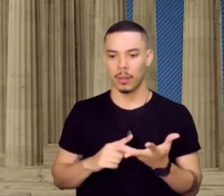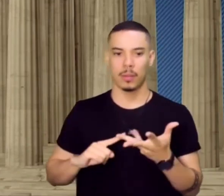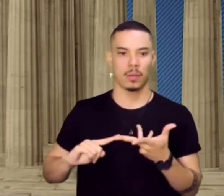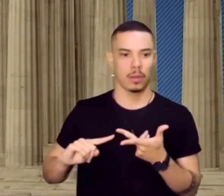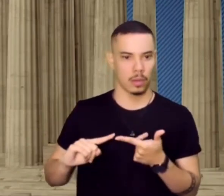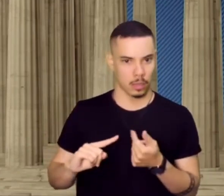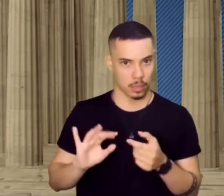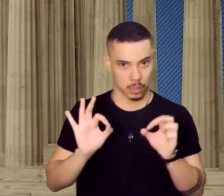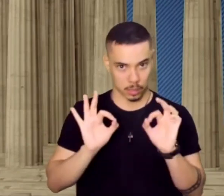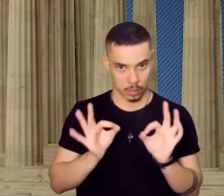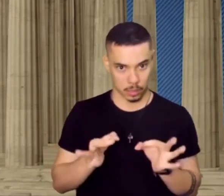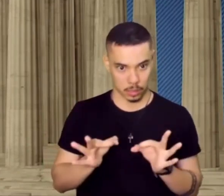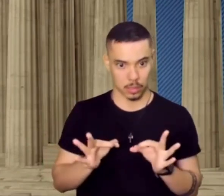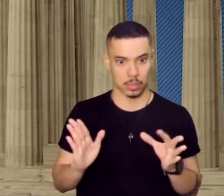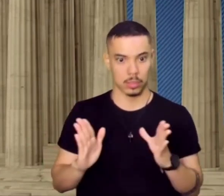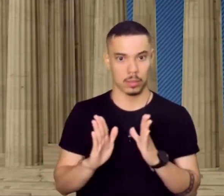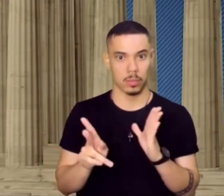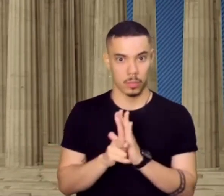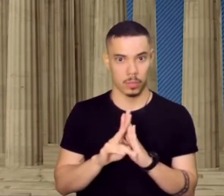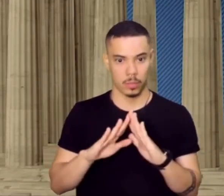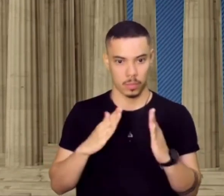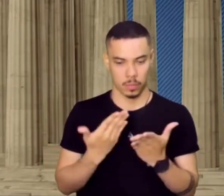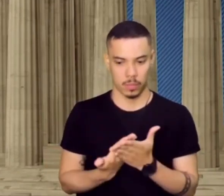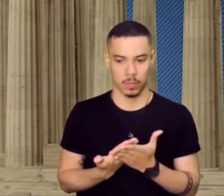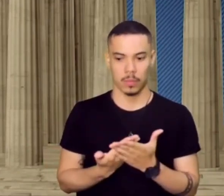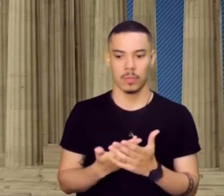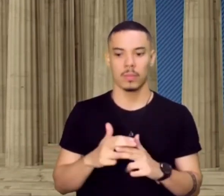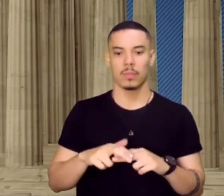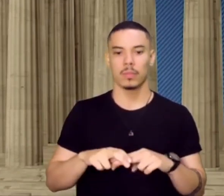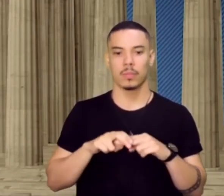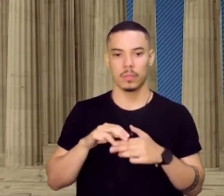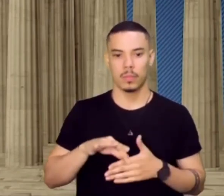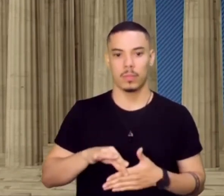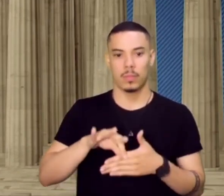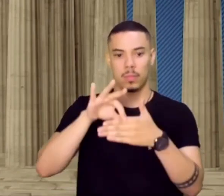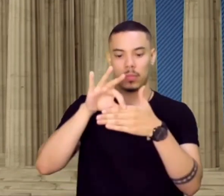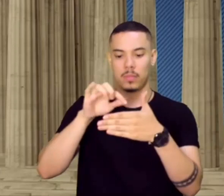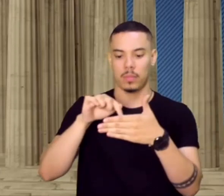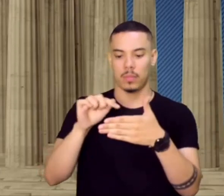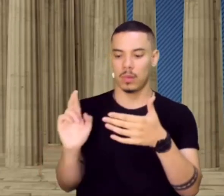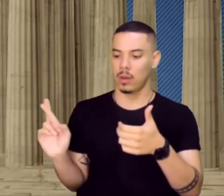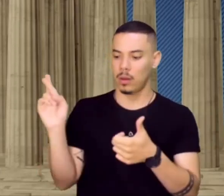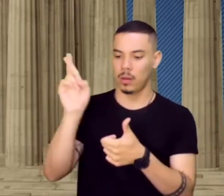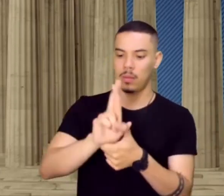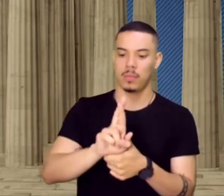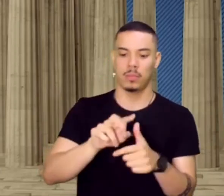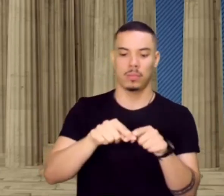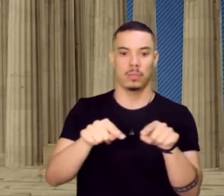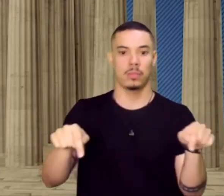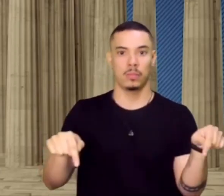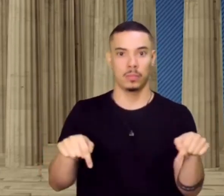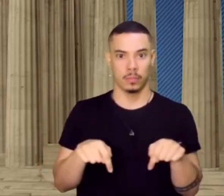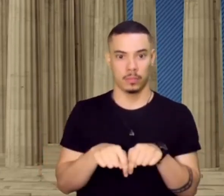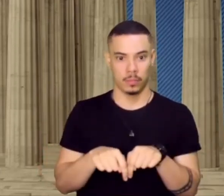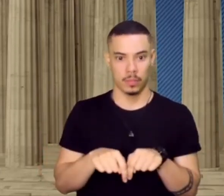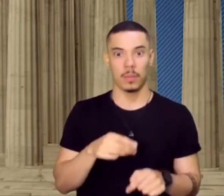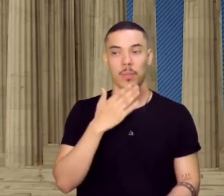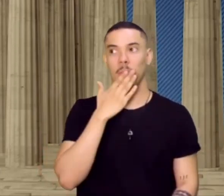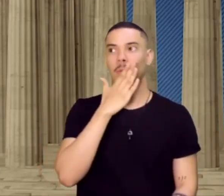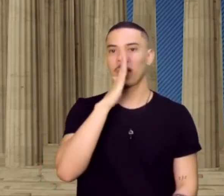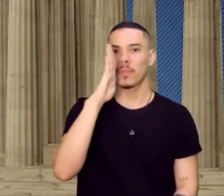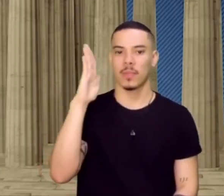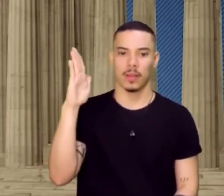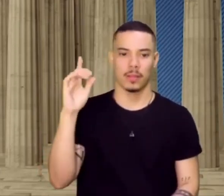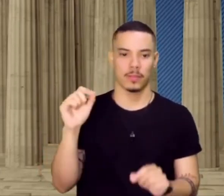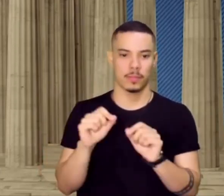essas questões em algumas escolas. Aí o líder de sala vai representar a turma. Aí a promessa que ele fez